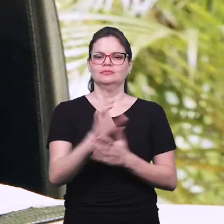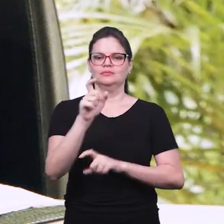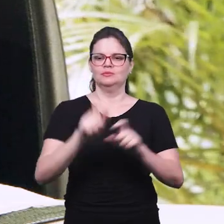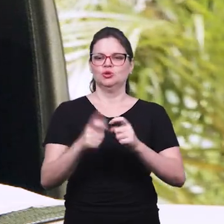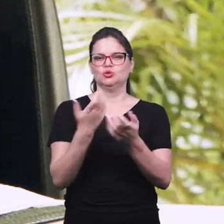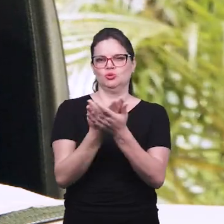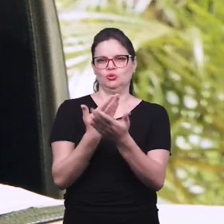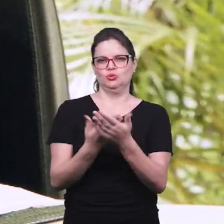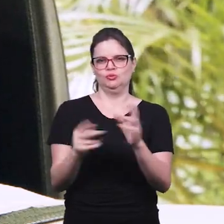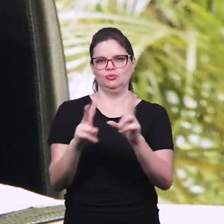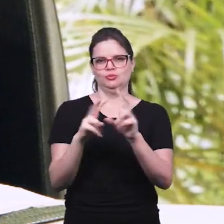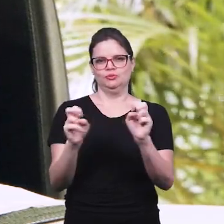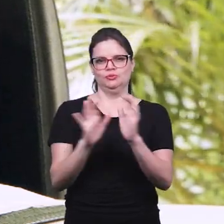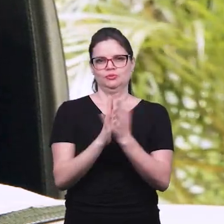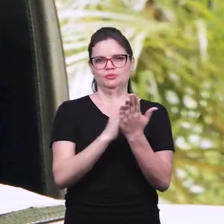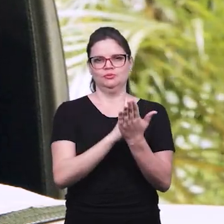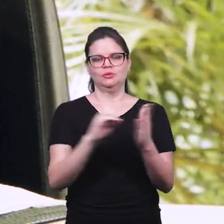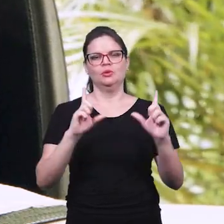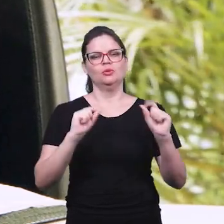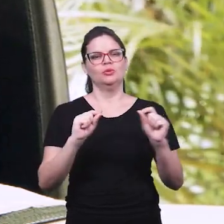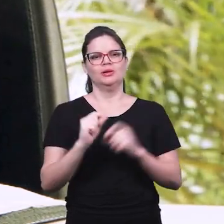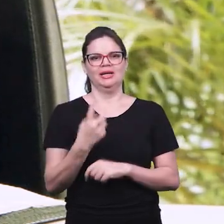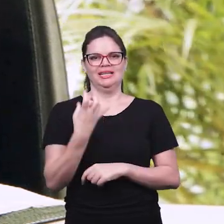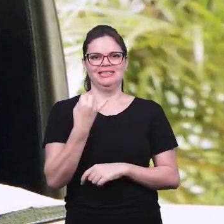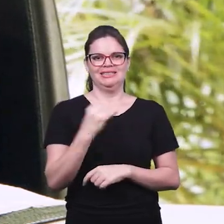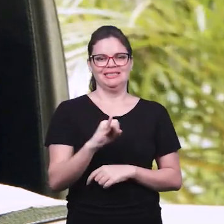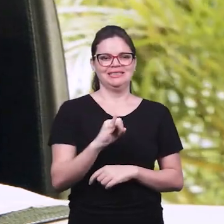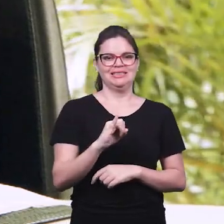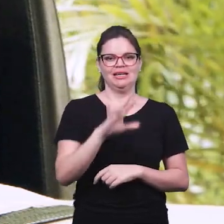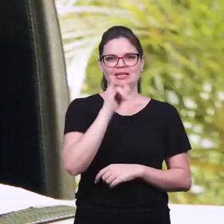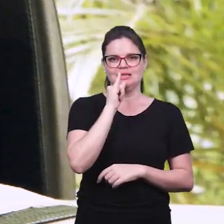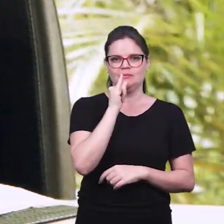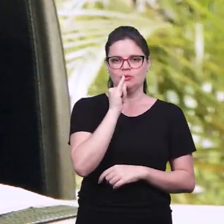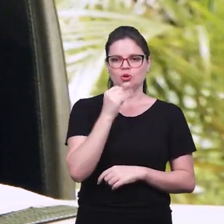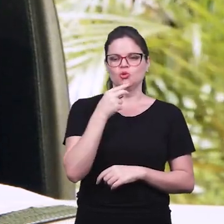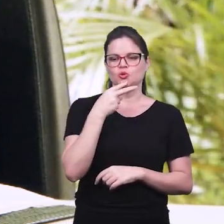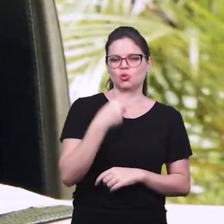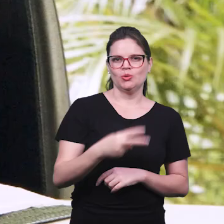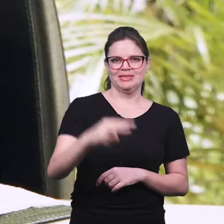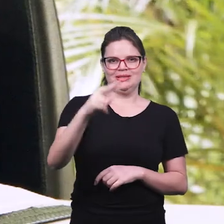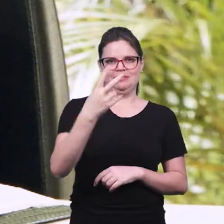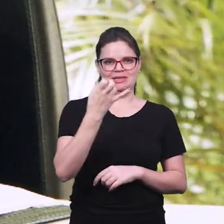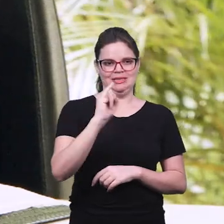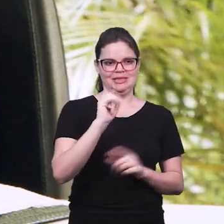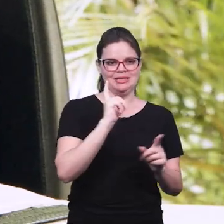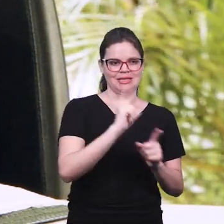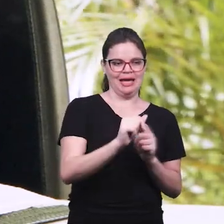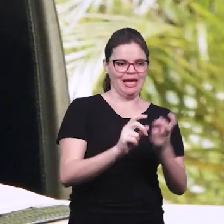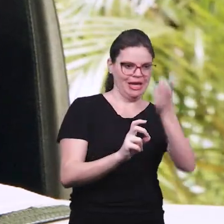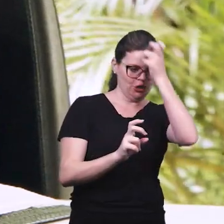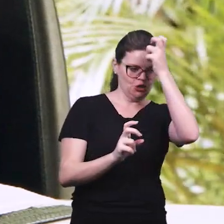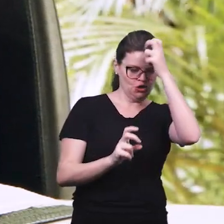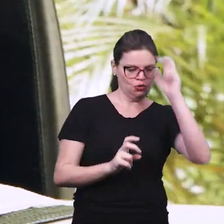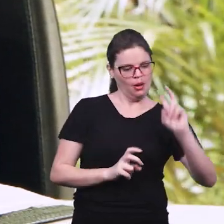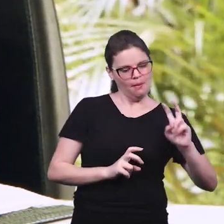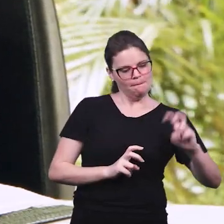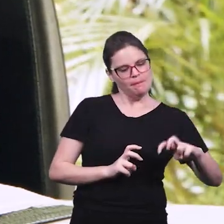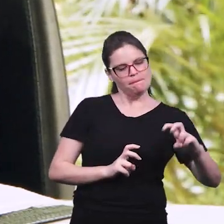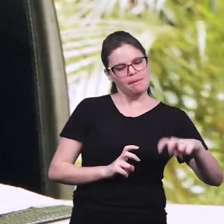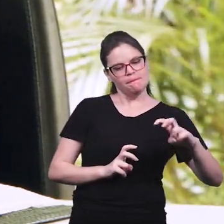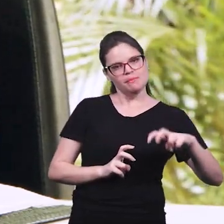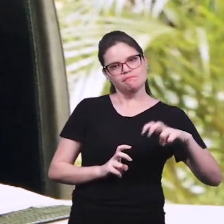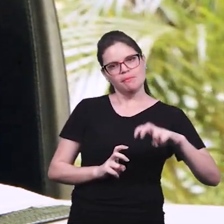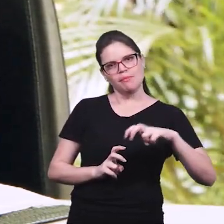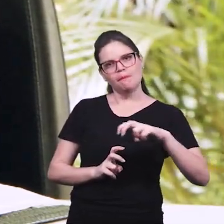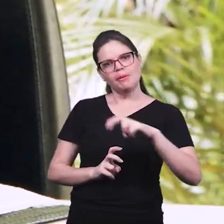estudiosos, no máximo 2 semanas ele sairia do Egito e alcançaria a Terra Prometida. Por aí, se alguns calcularem 2 semanas, vai